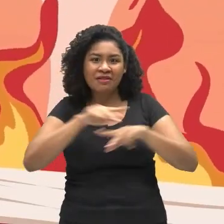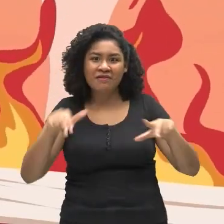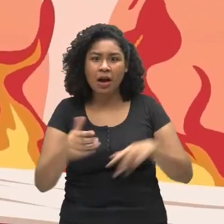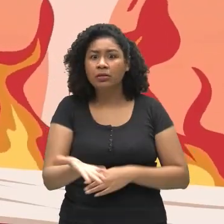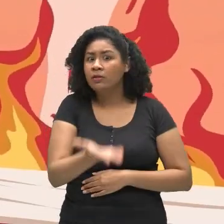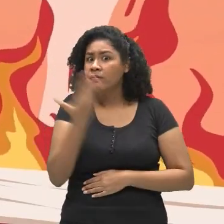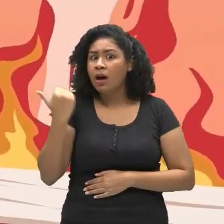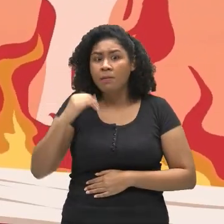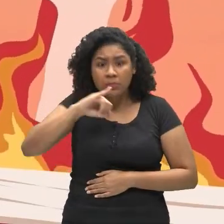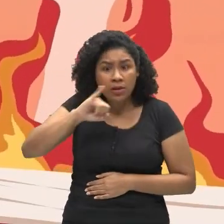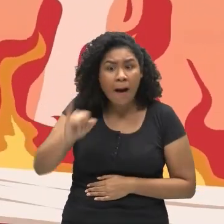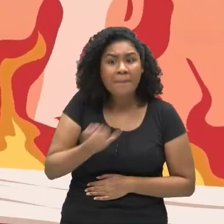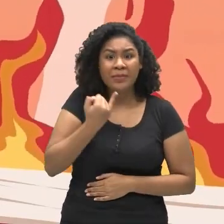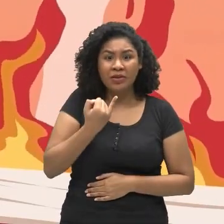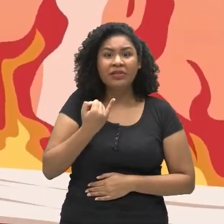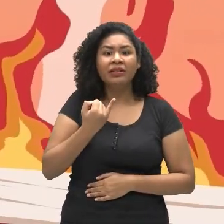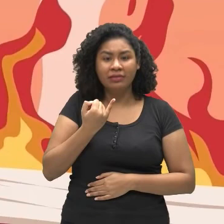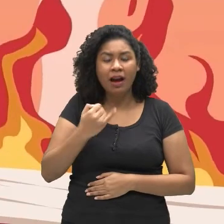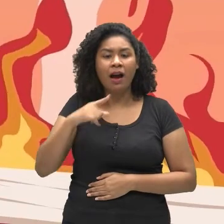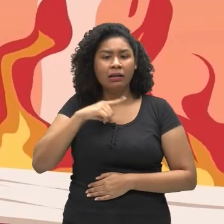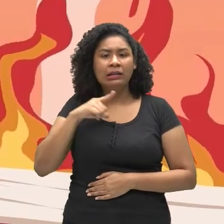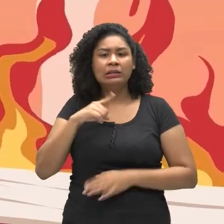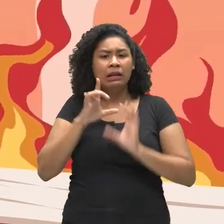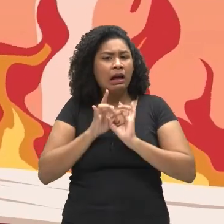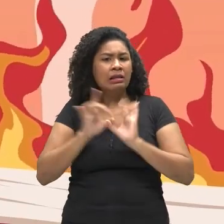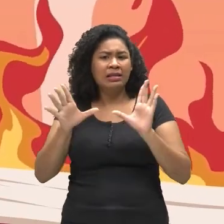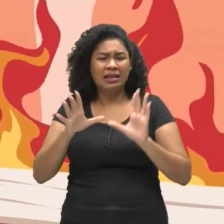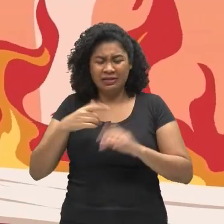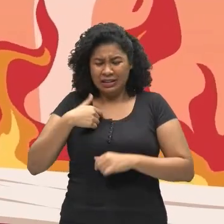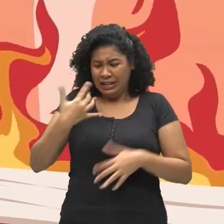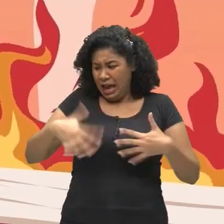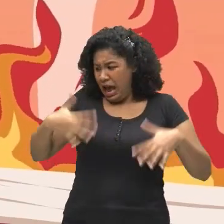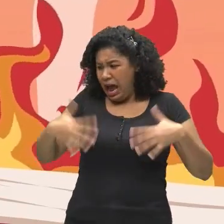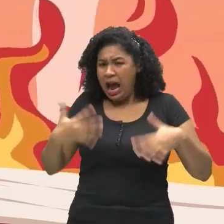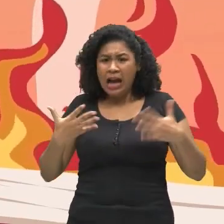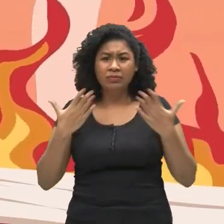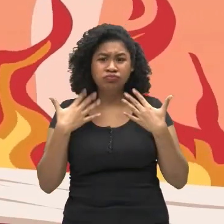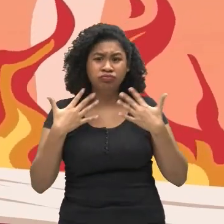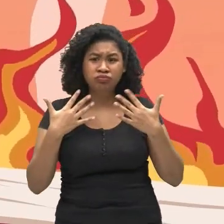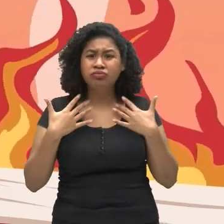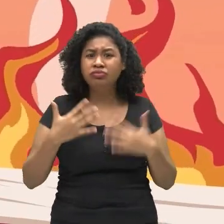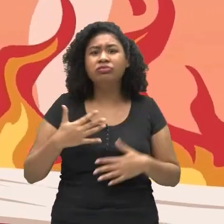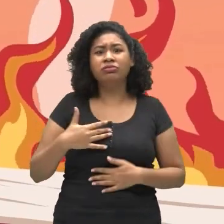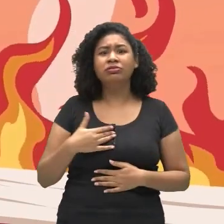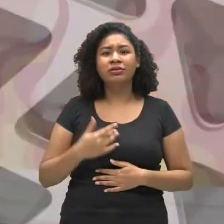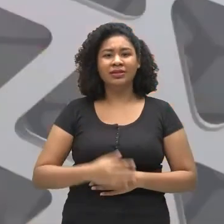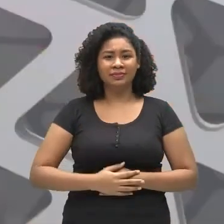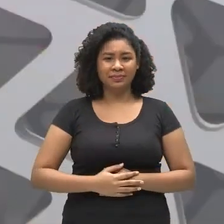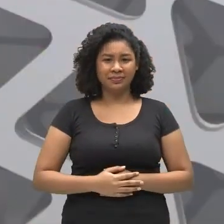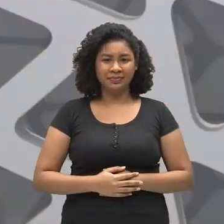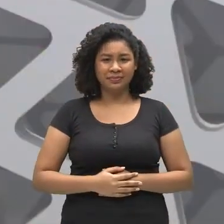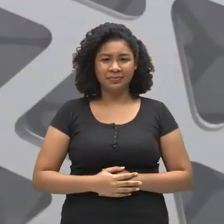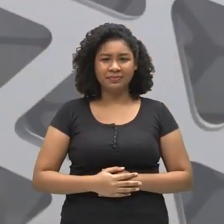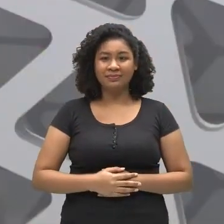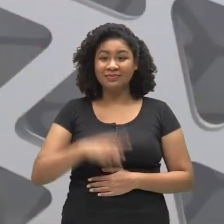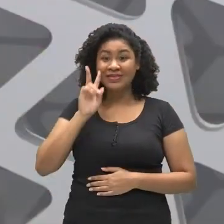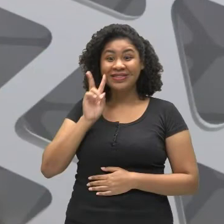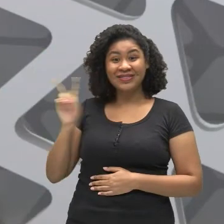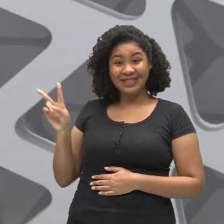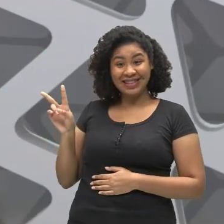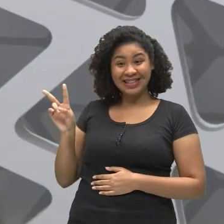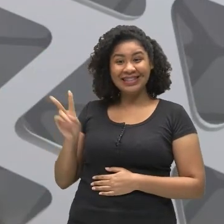vamos aproveitar enquanto nós temos acesso, à livre literatura. Viram aí essa